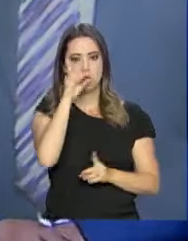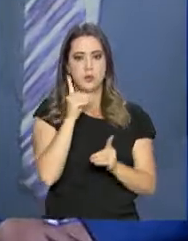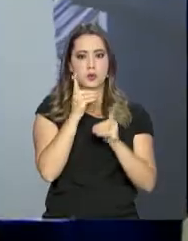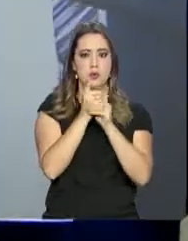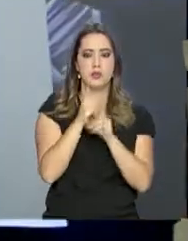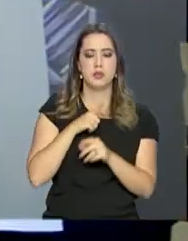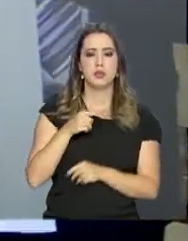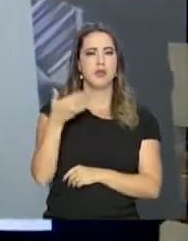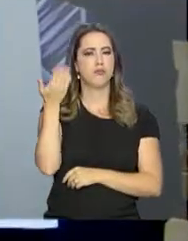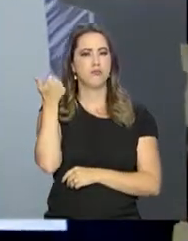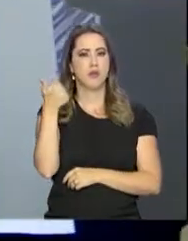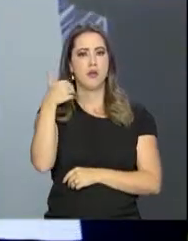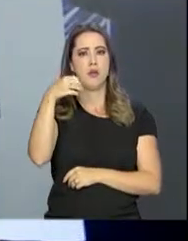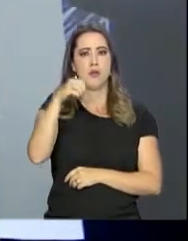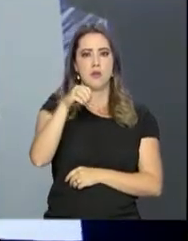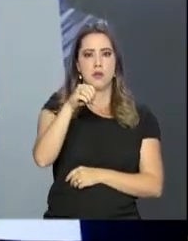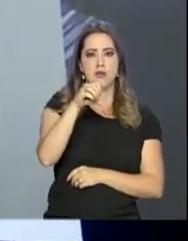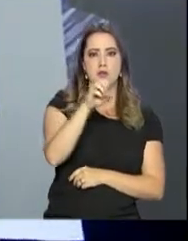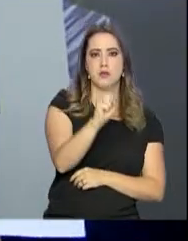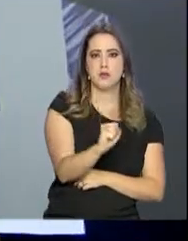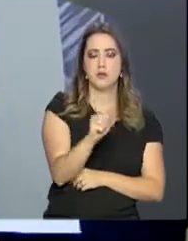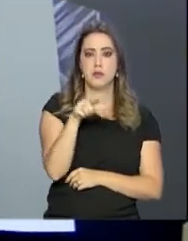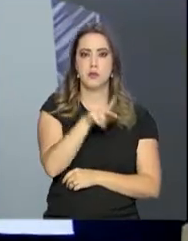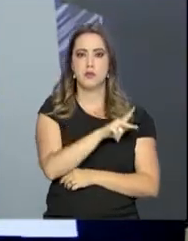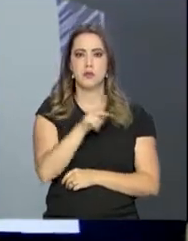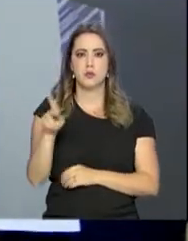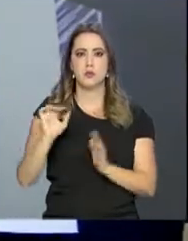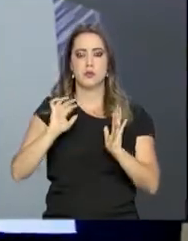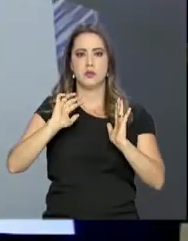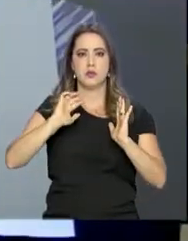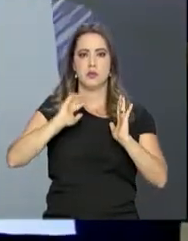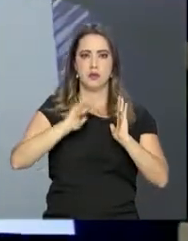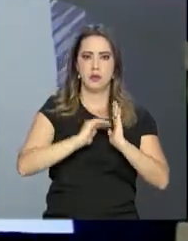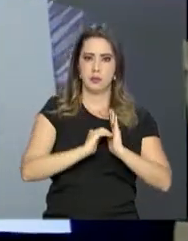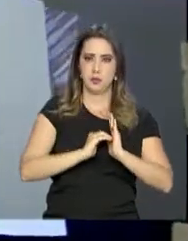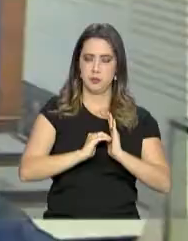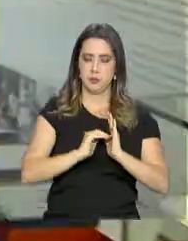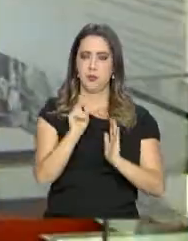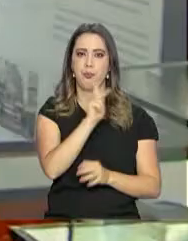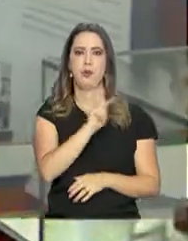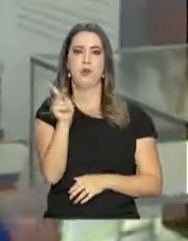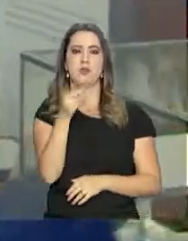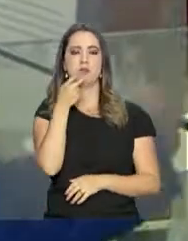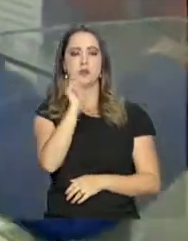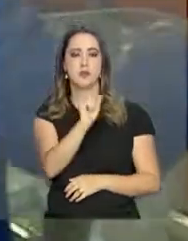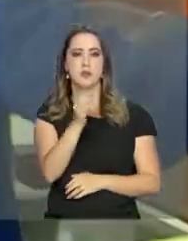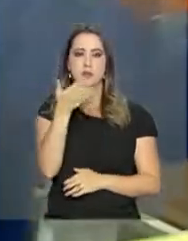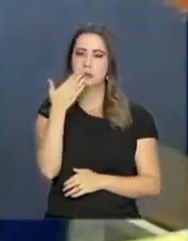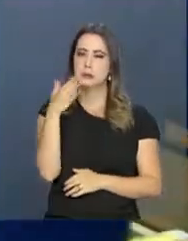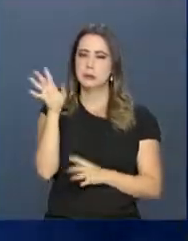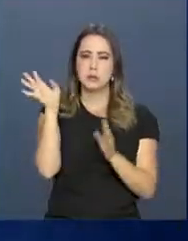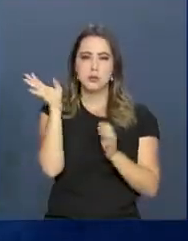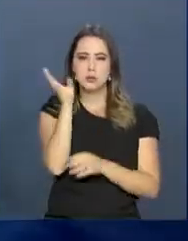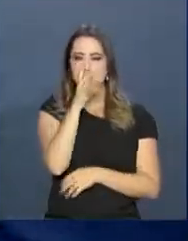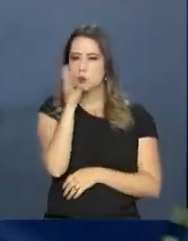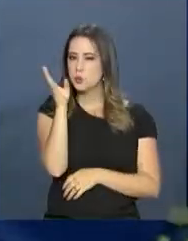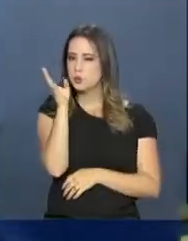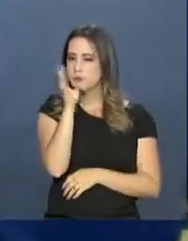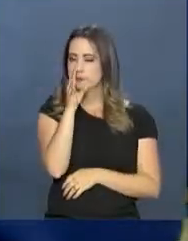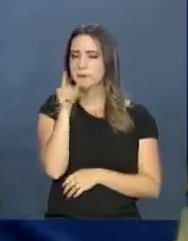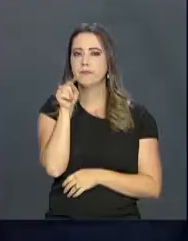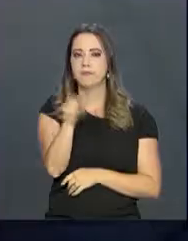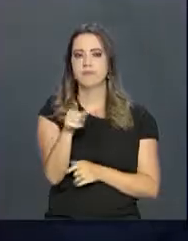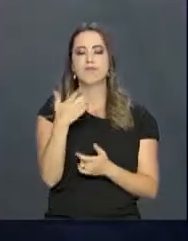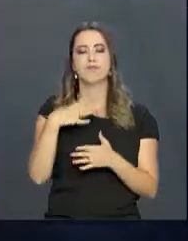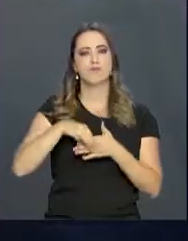Nelson Mandela em 1998, quando ele era presidente da Câmara. Michel Temer falou da admiração que tem pelo líder africano,